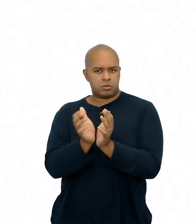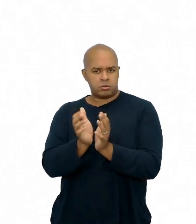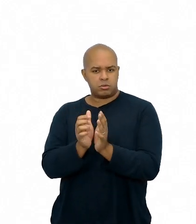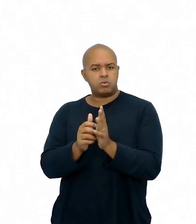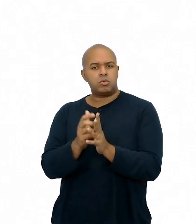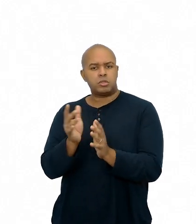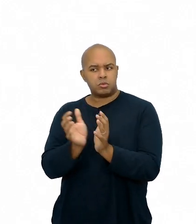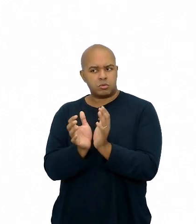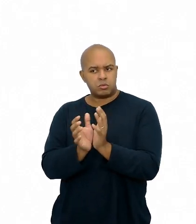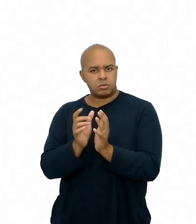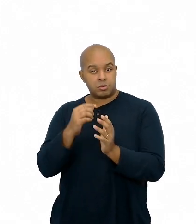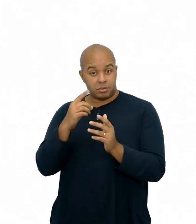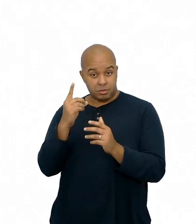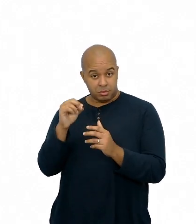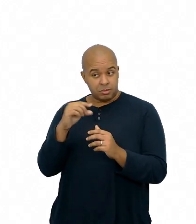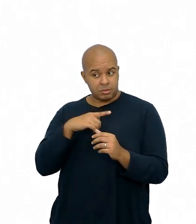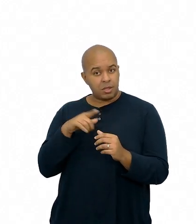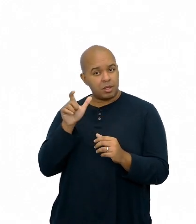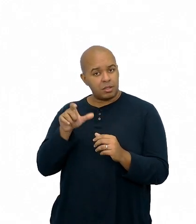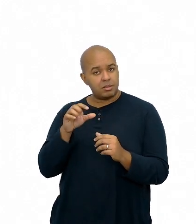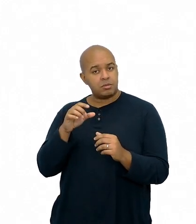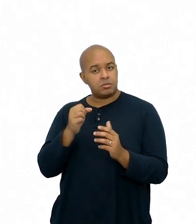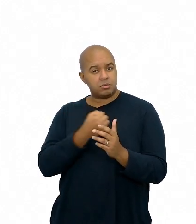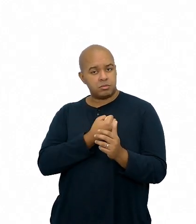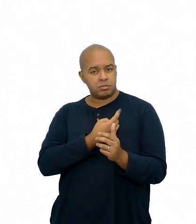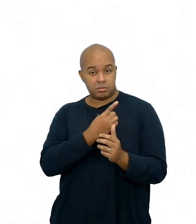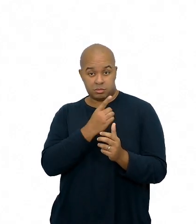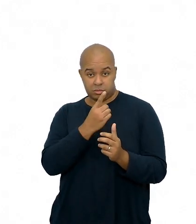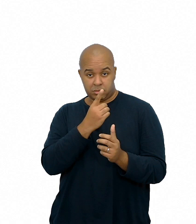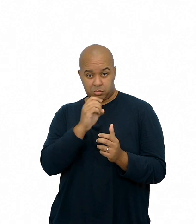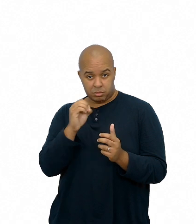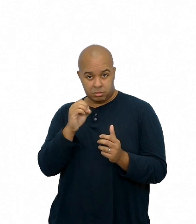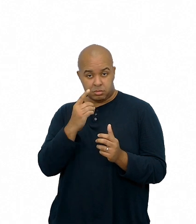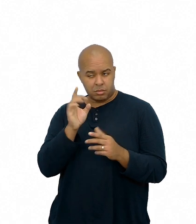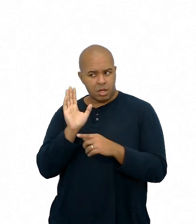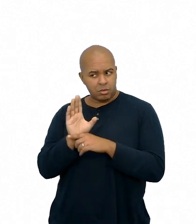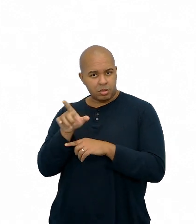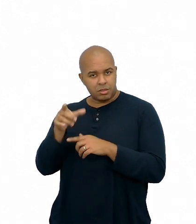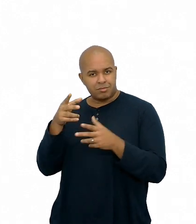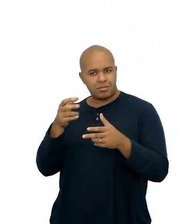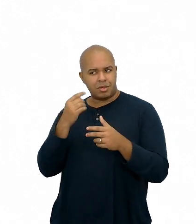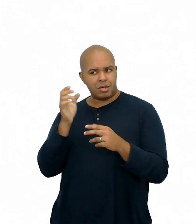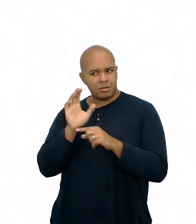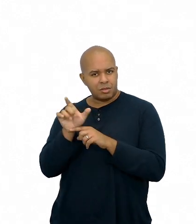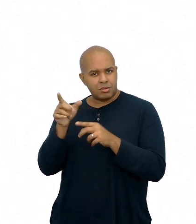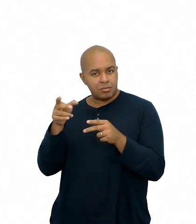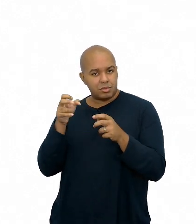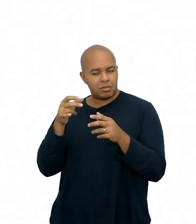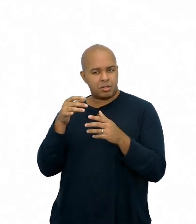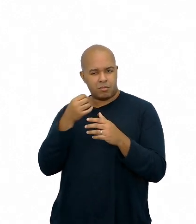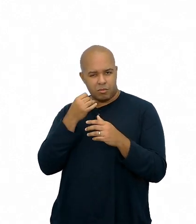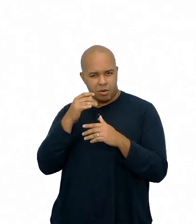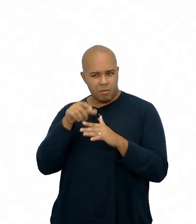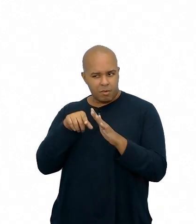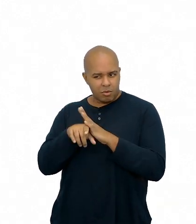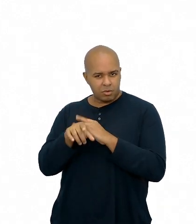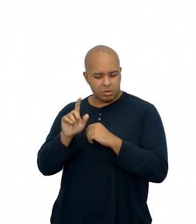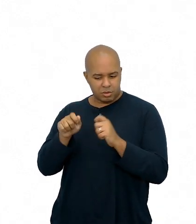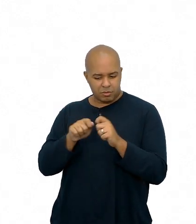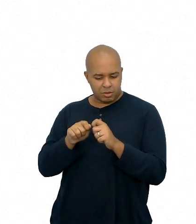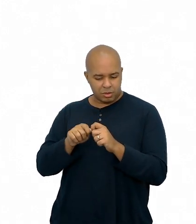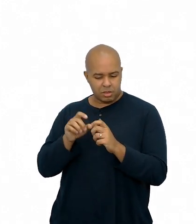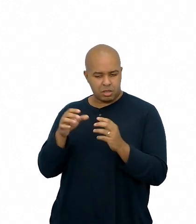de 10 temos no número 100, ajude-os, né, a perceber por meio de boas perguntas que quando fazemos